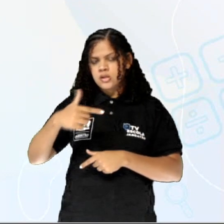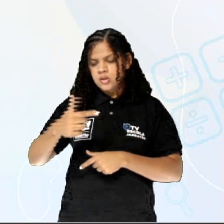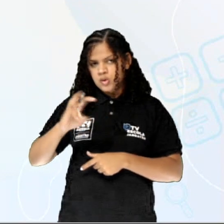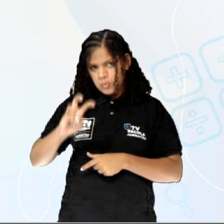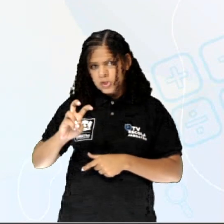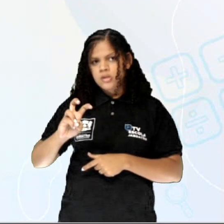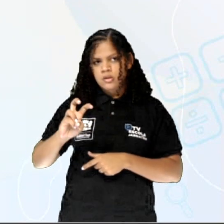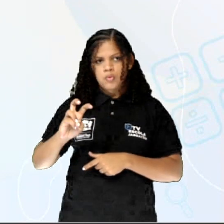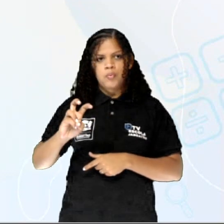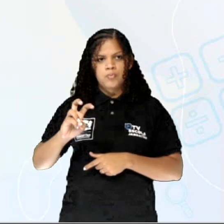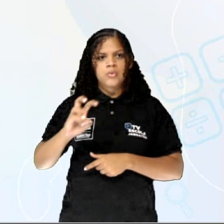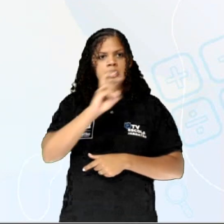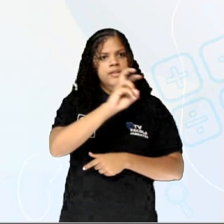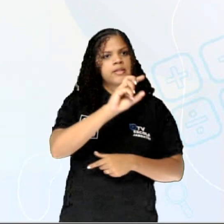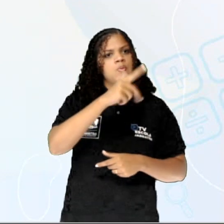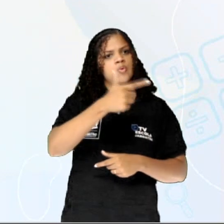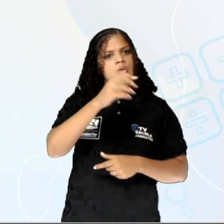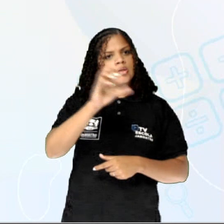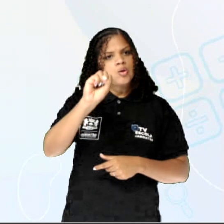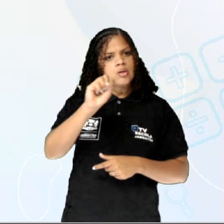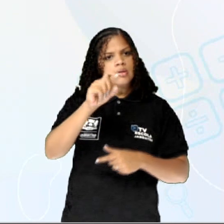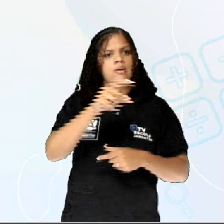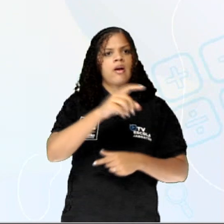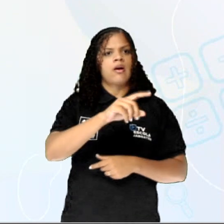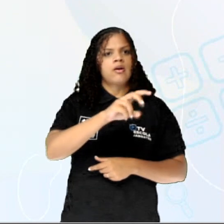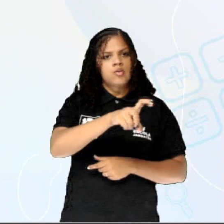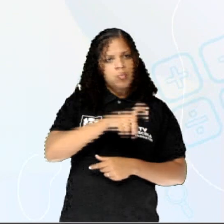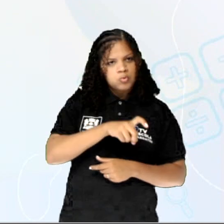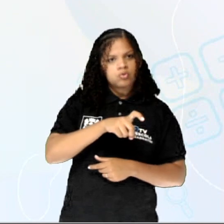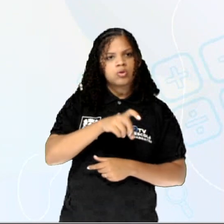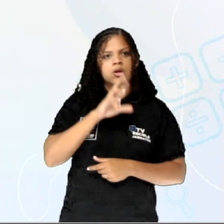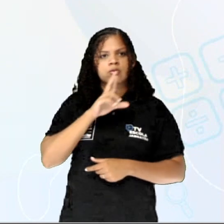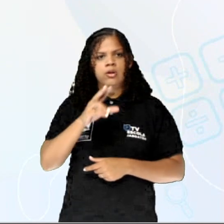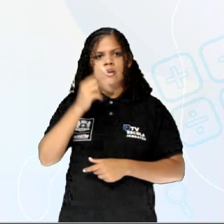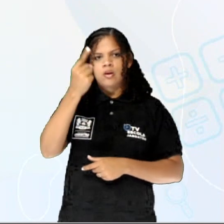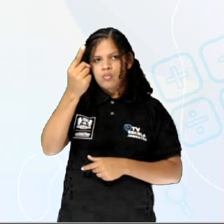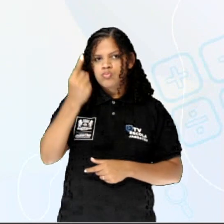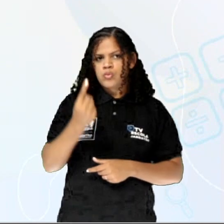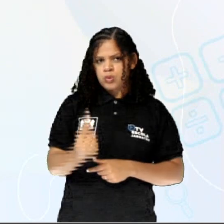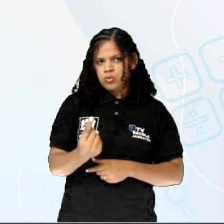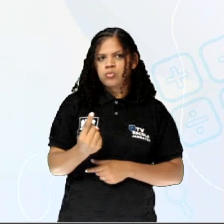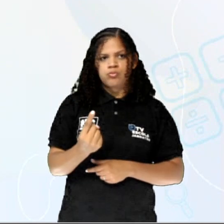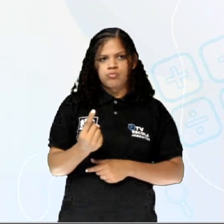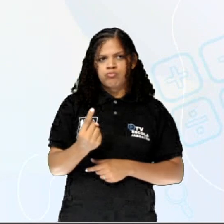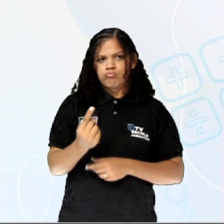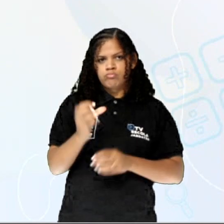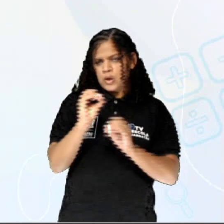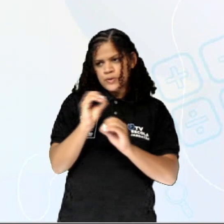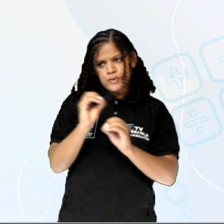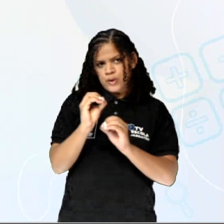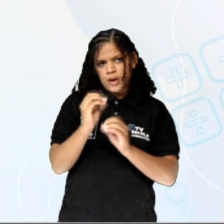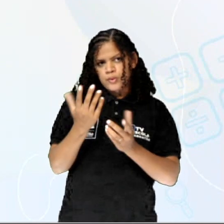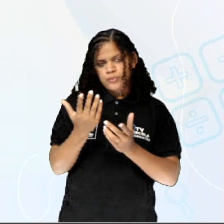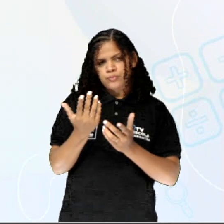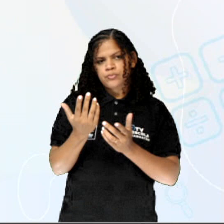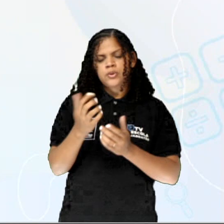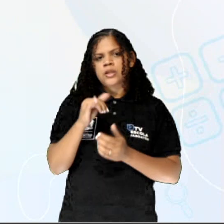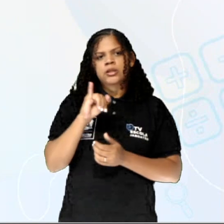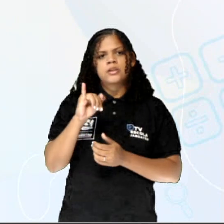também isso com 1.320 e o 6. E aí vê como vai ficar mais fácil minha conta. Porque o 1.320 dividido por 6